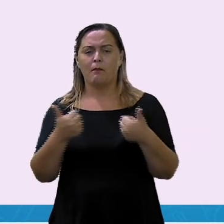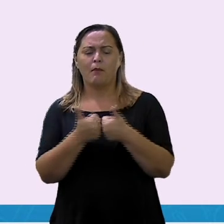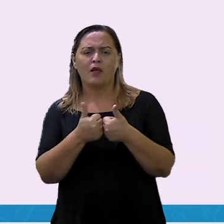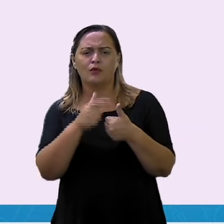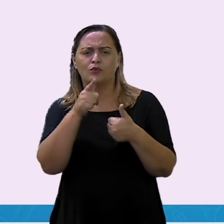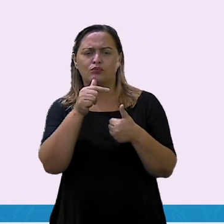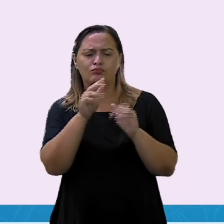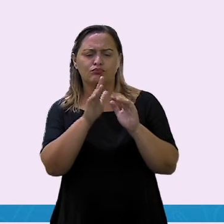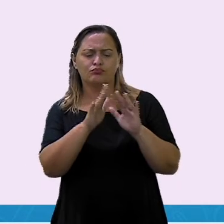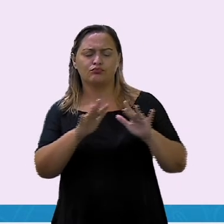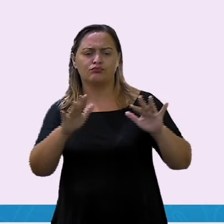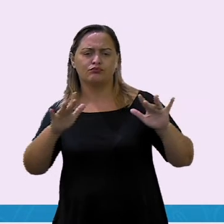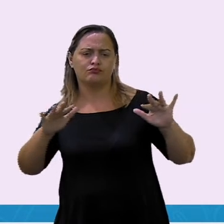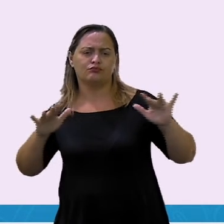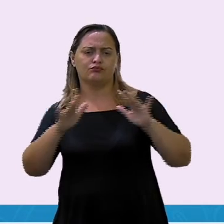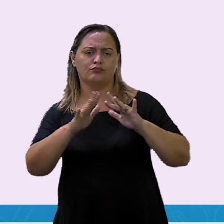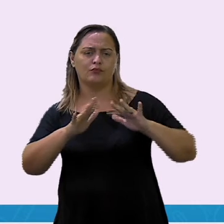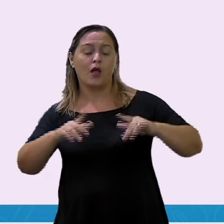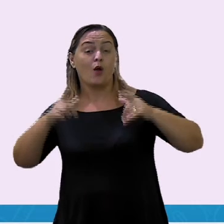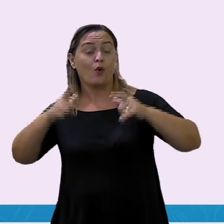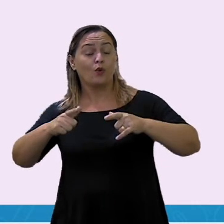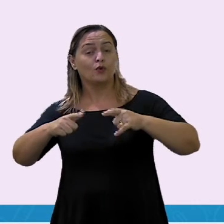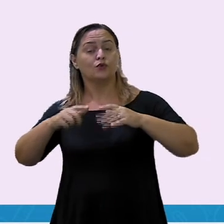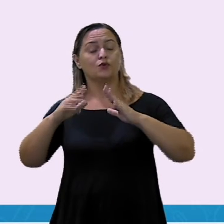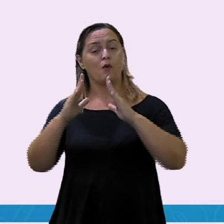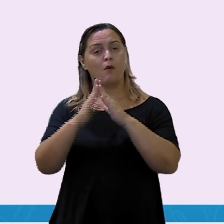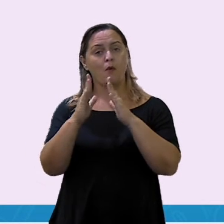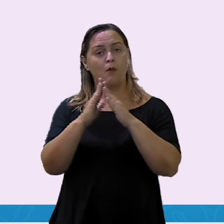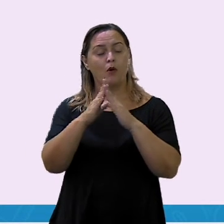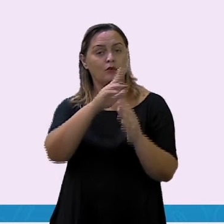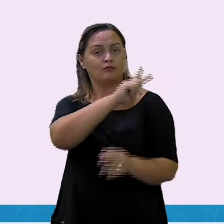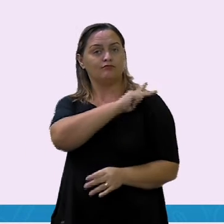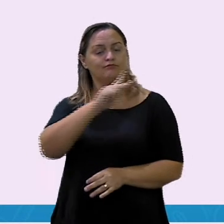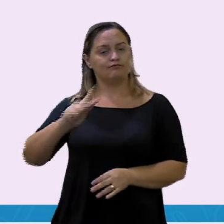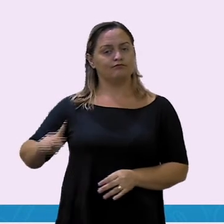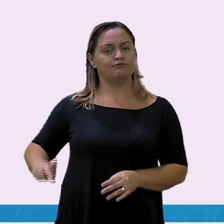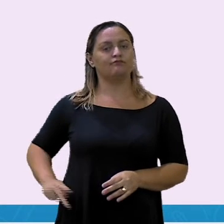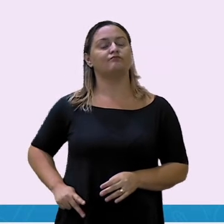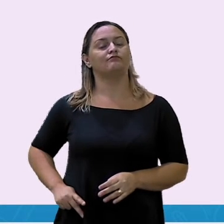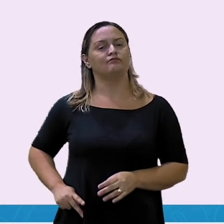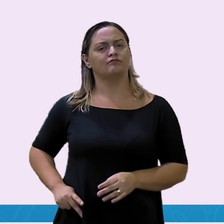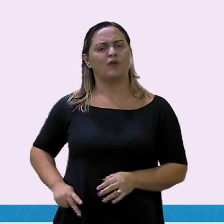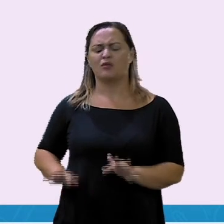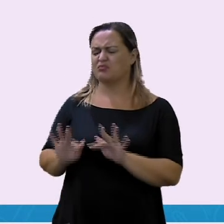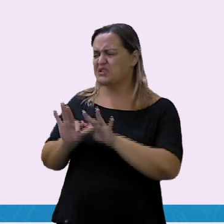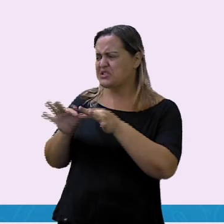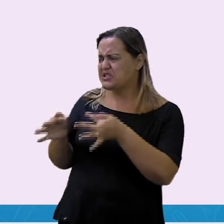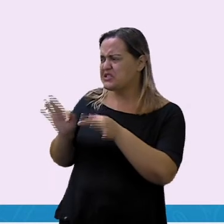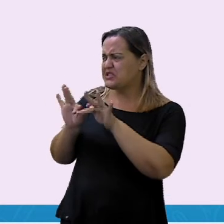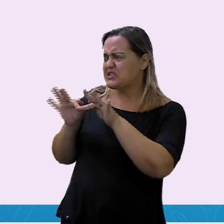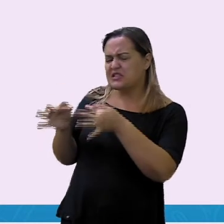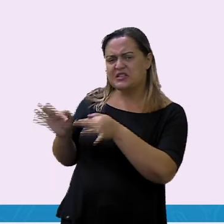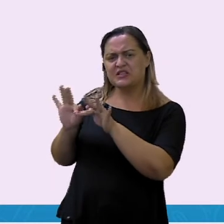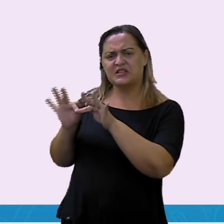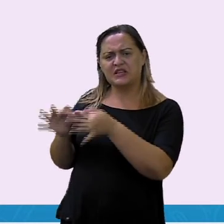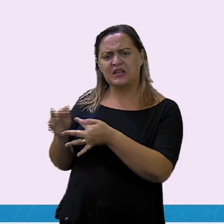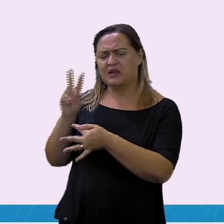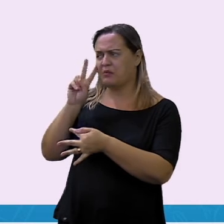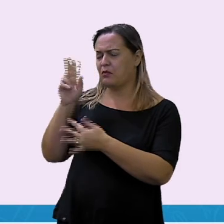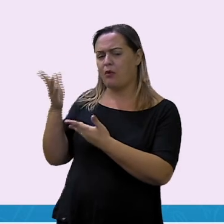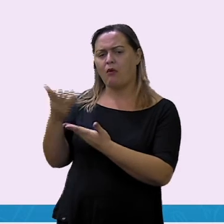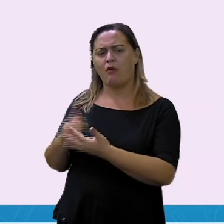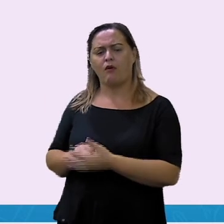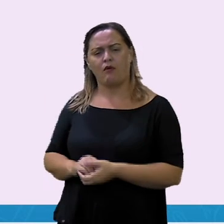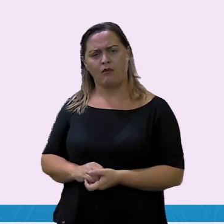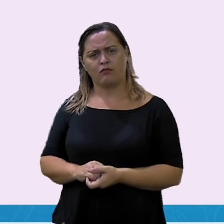a residência oficial do presidente da República. Foi construída sobre os princípios da simplicidade e da pureza, também feito por